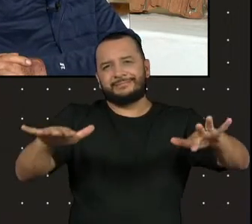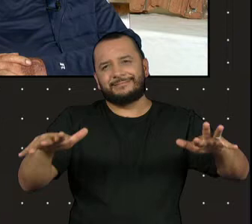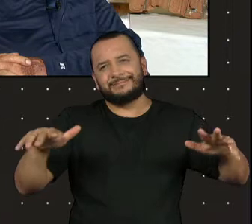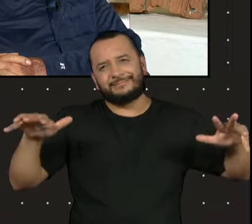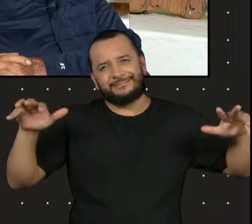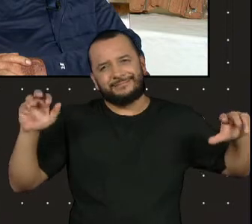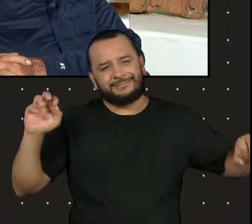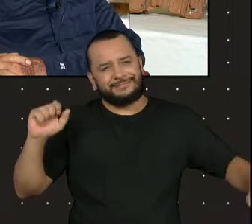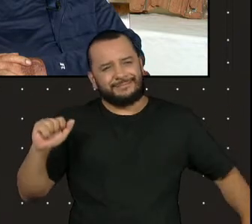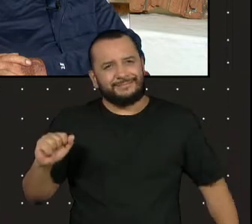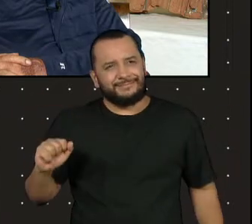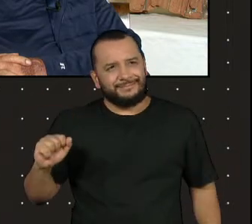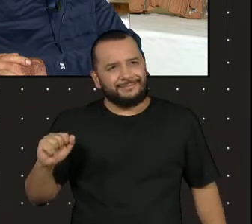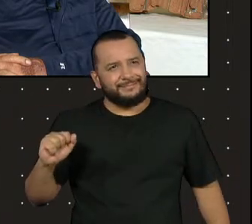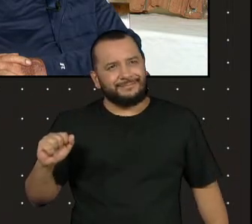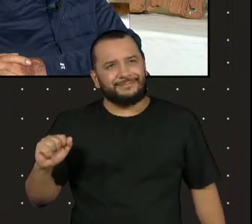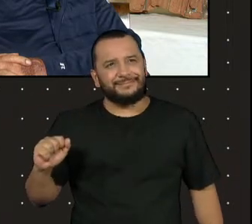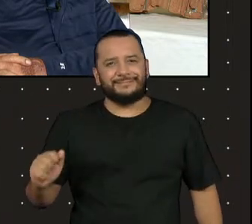beira-mar.